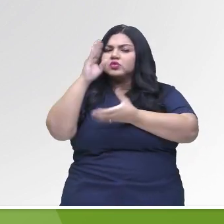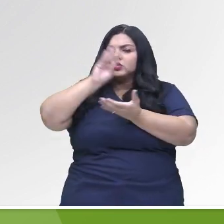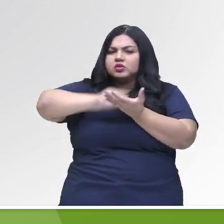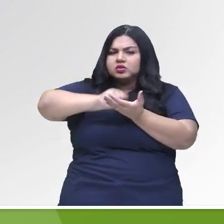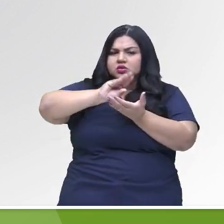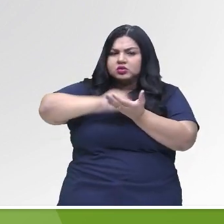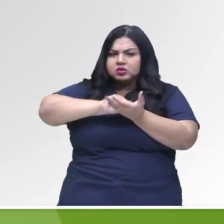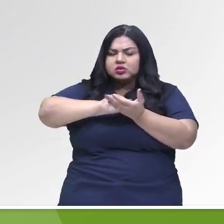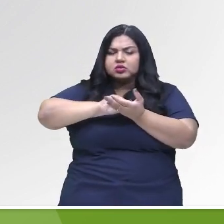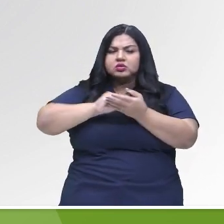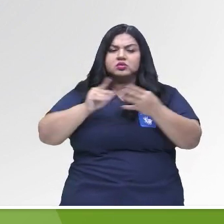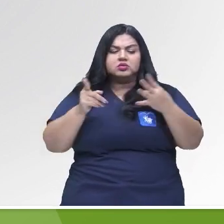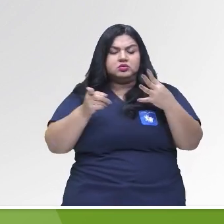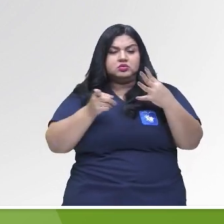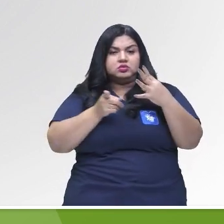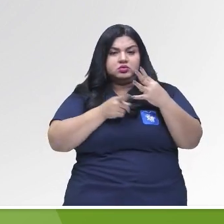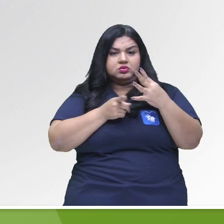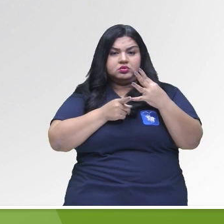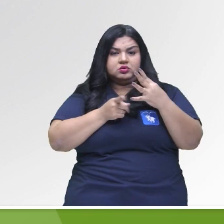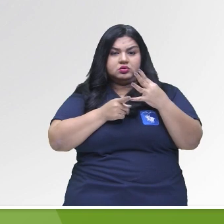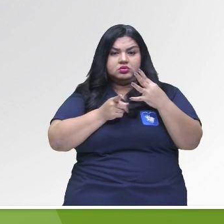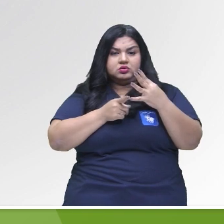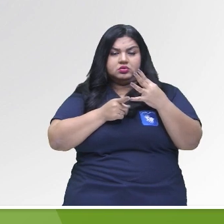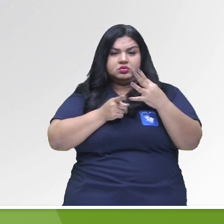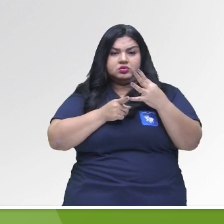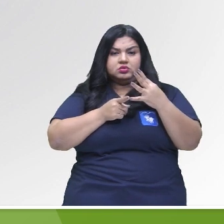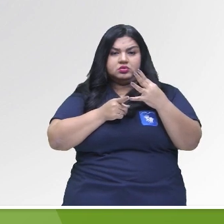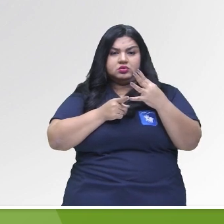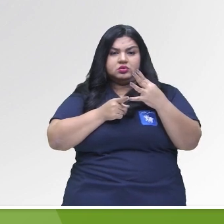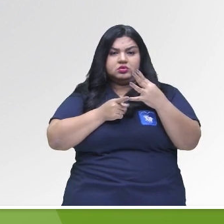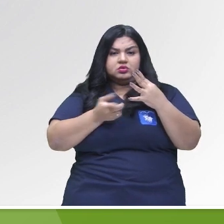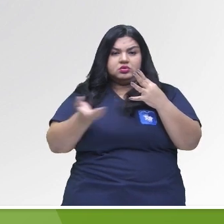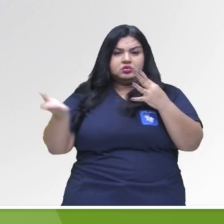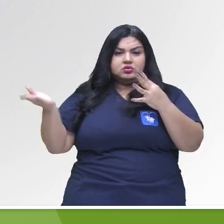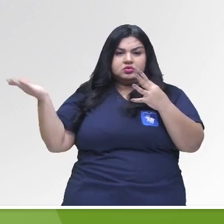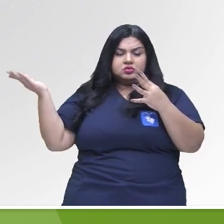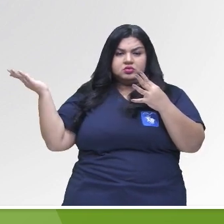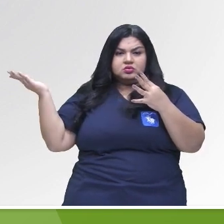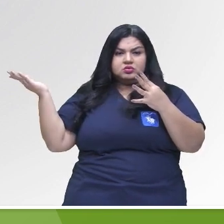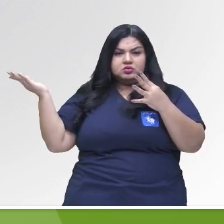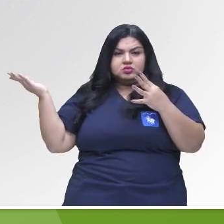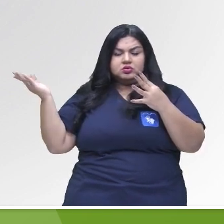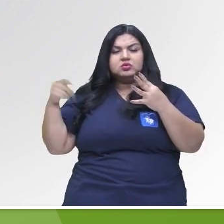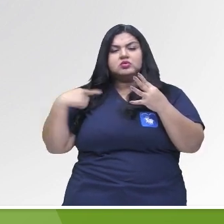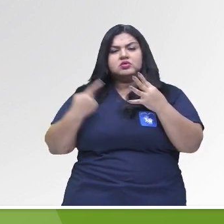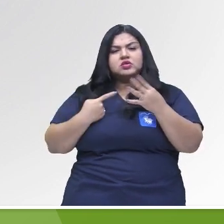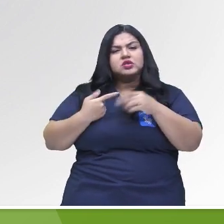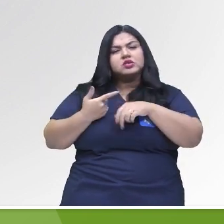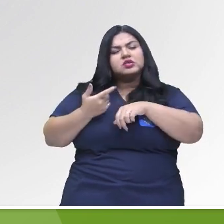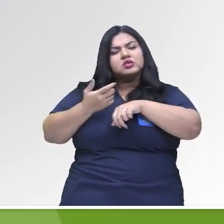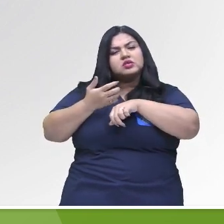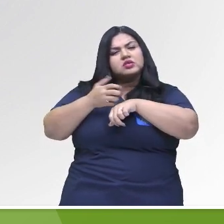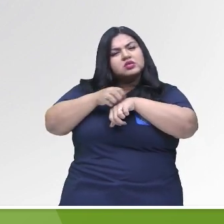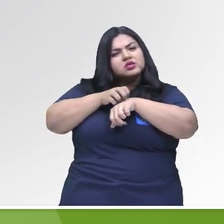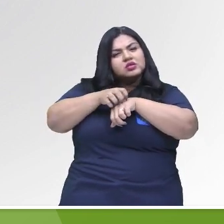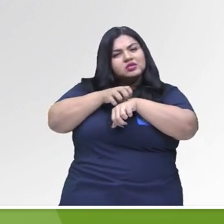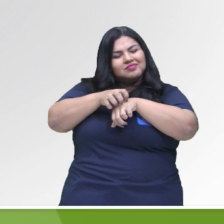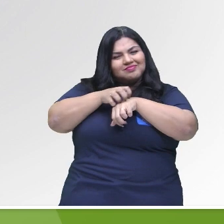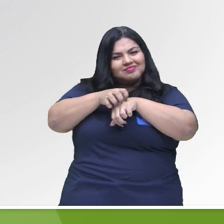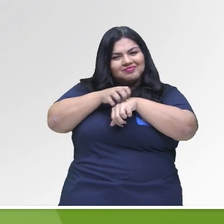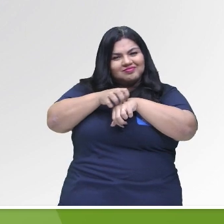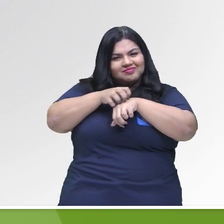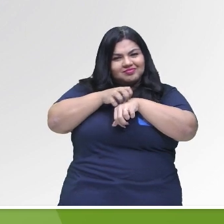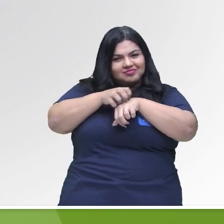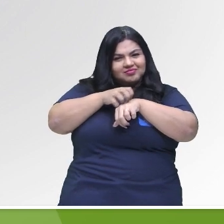um policarbonato, tá? Além do poliestireno, nosso velho e conhecido